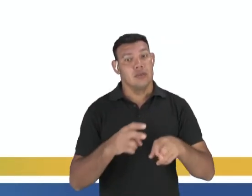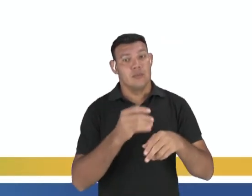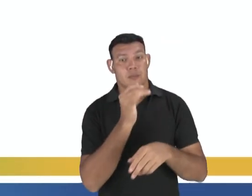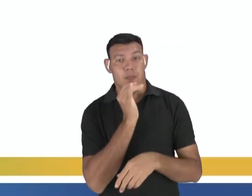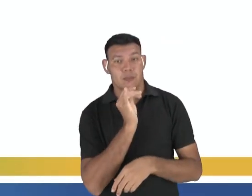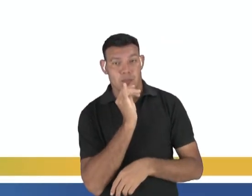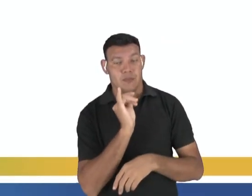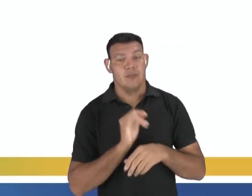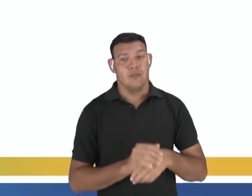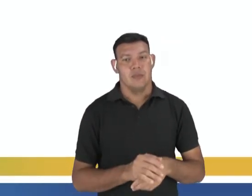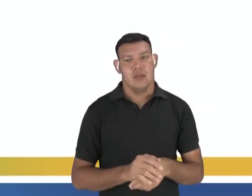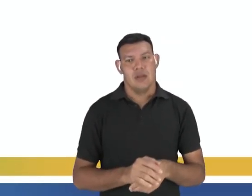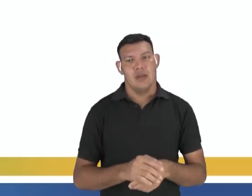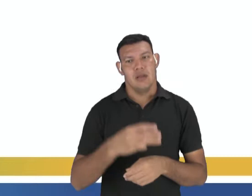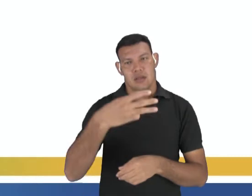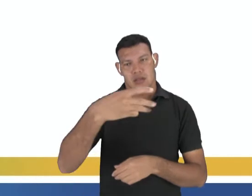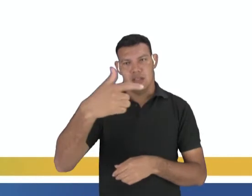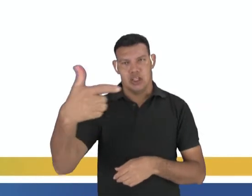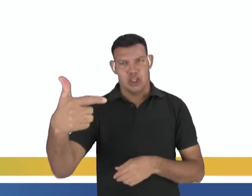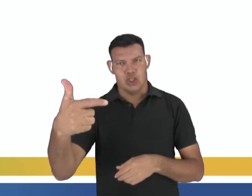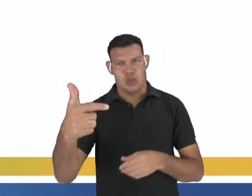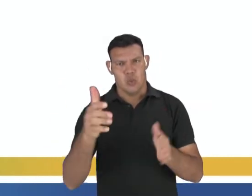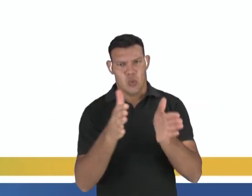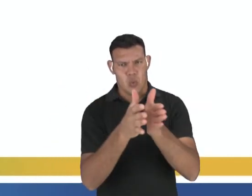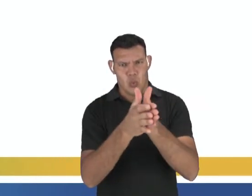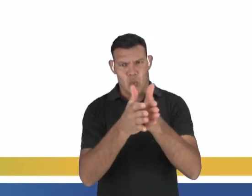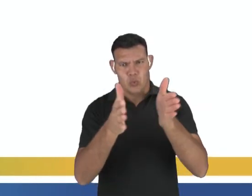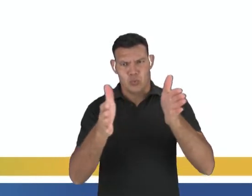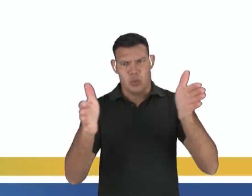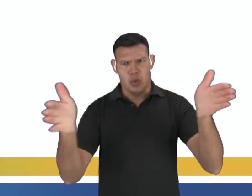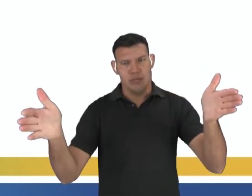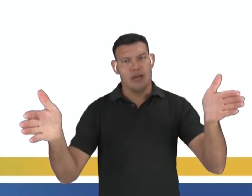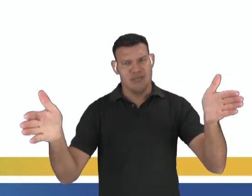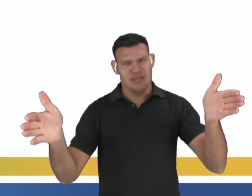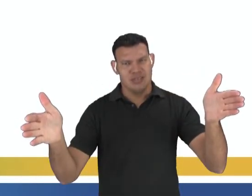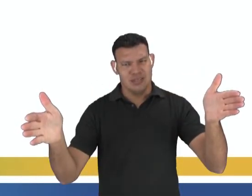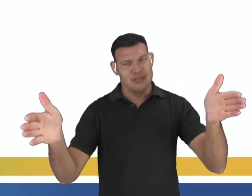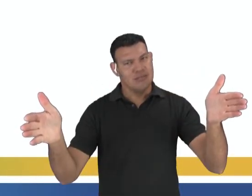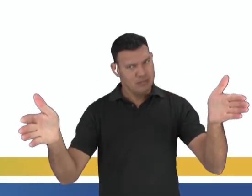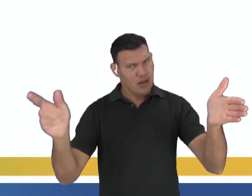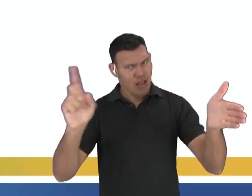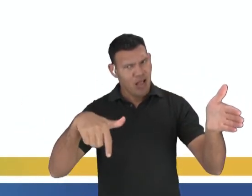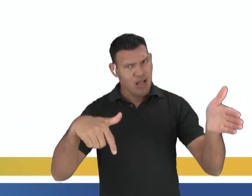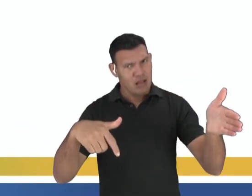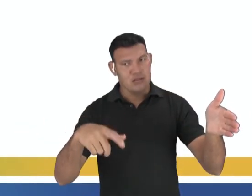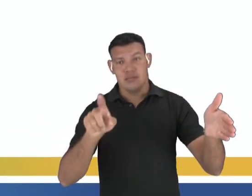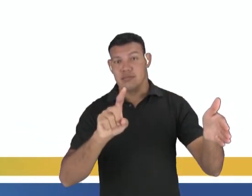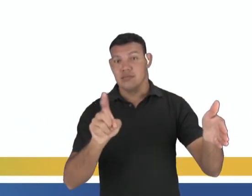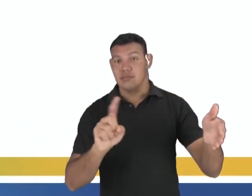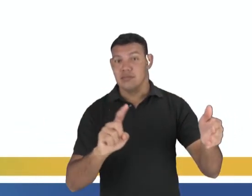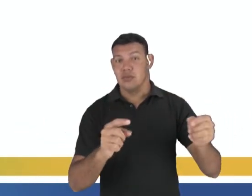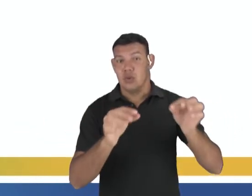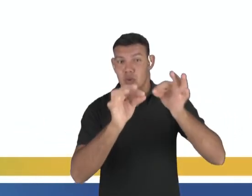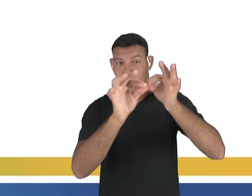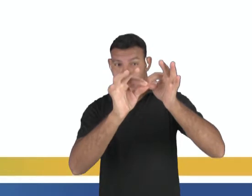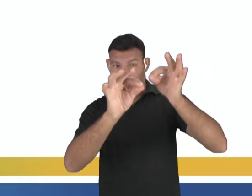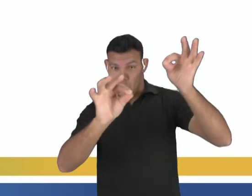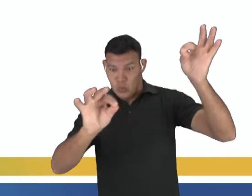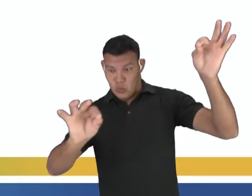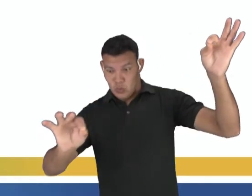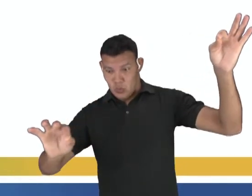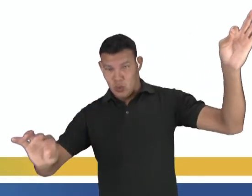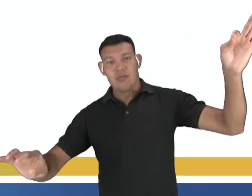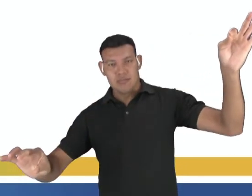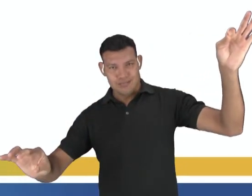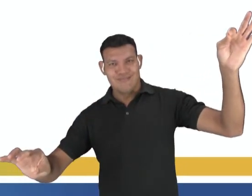TV de 32 polegadas não possui comprimento largura de 32 polegadas mas sim a diagonal medindo